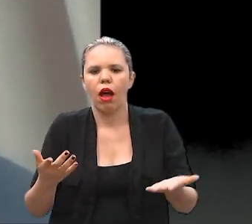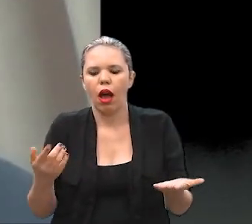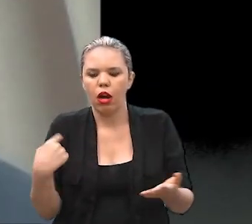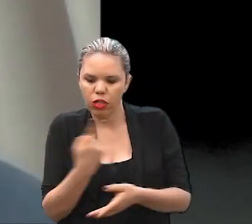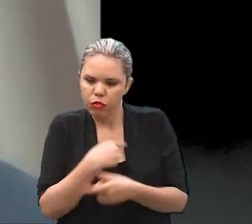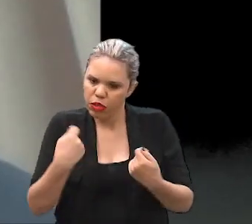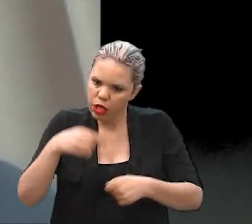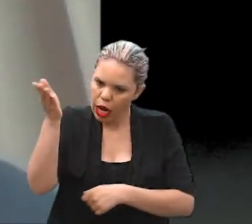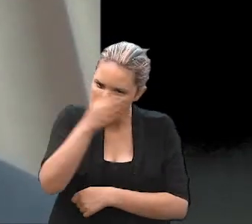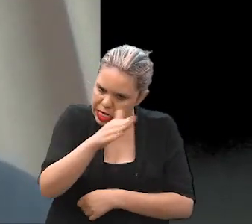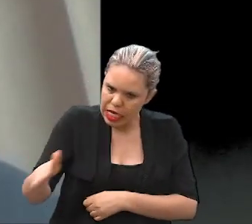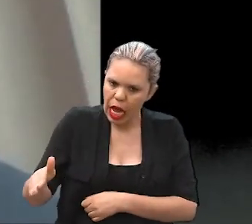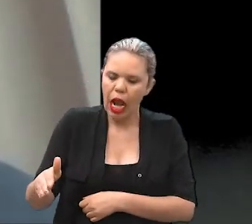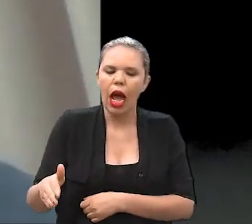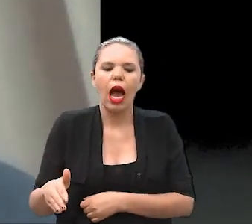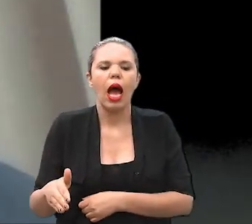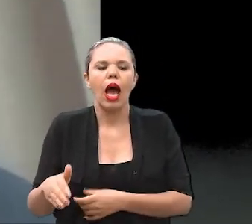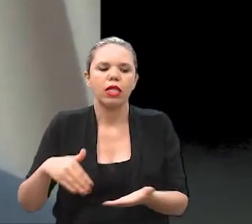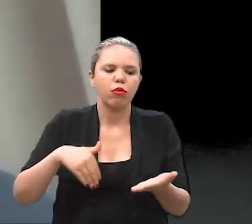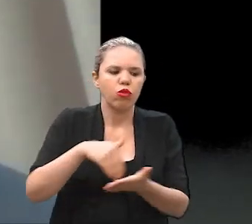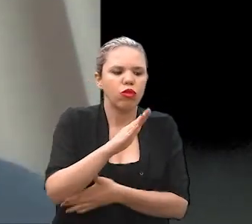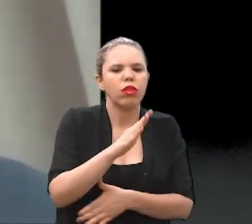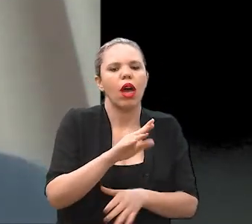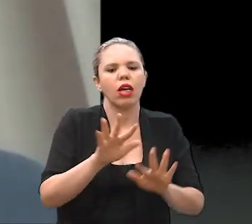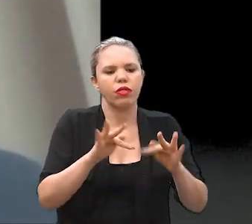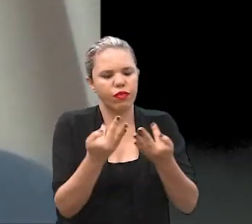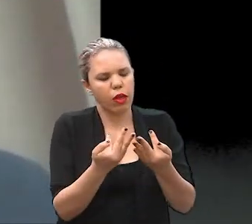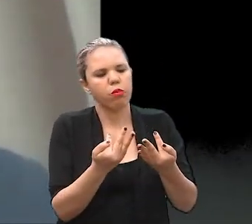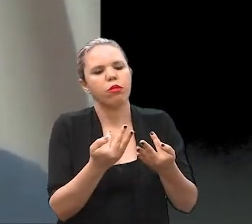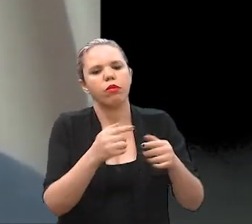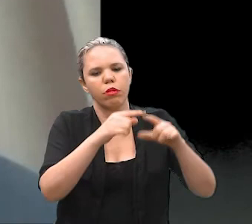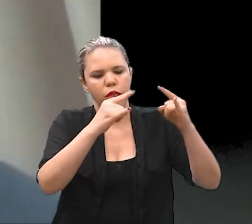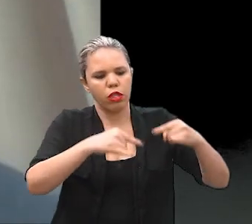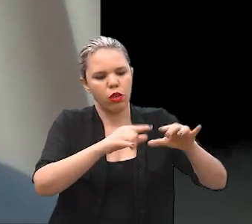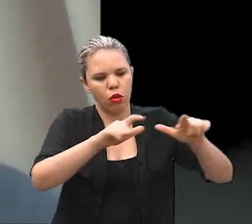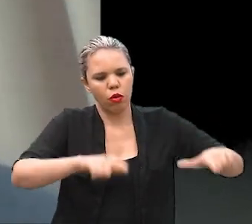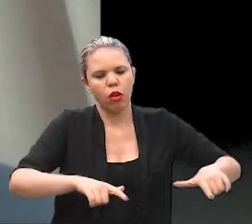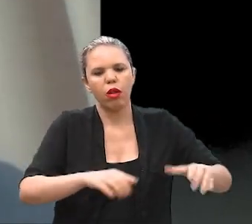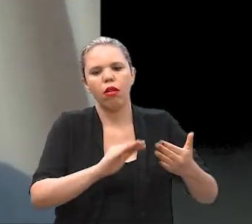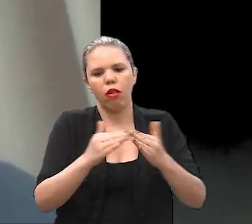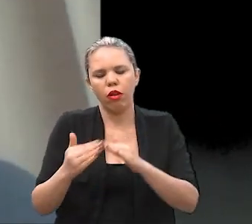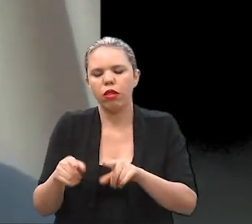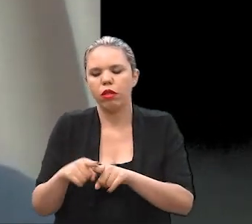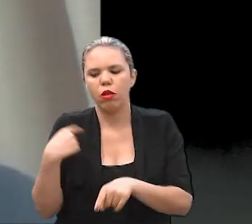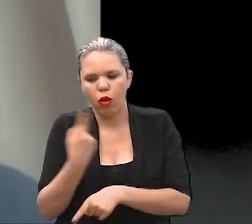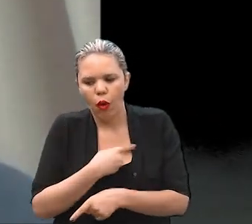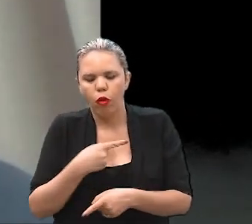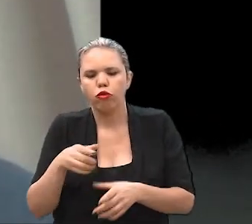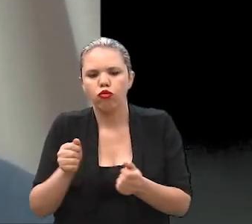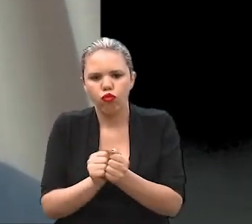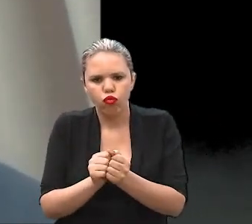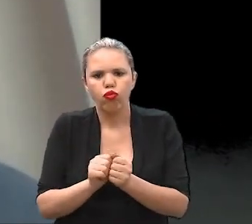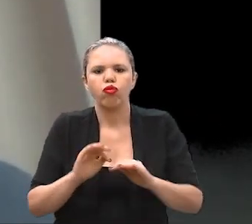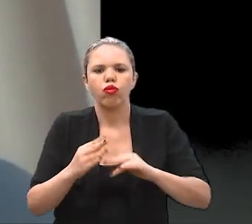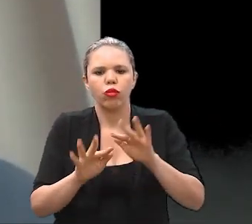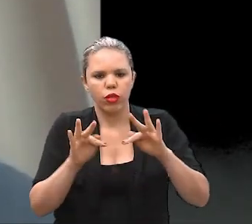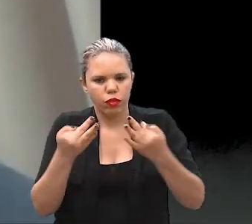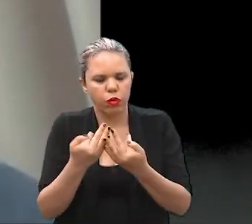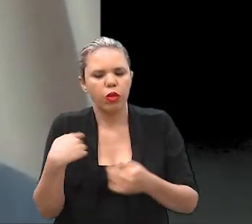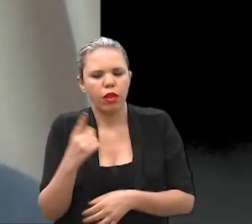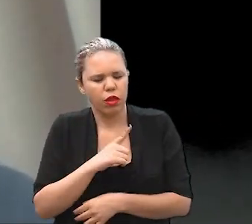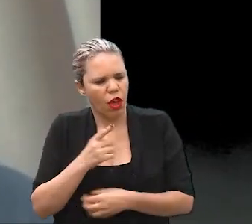cancele, suspenda essa reintegração de posse e busque, junto com o movimento, uma alternativa, que eu tenho